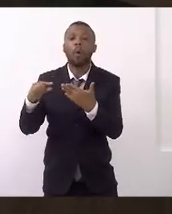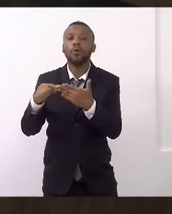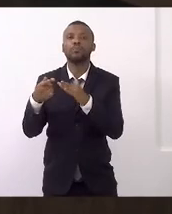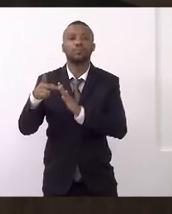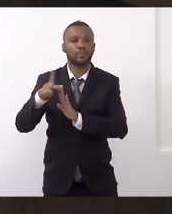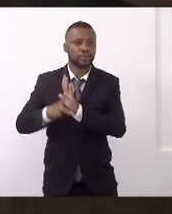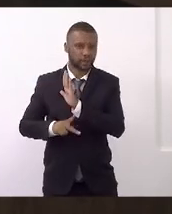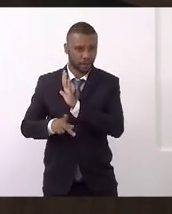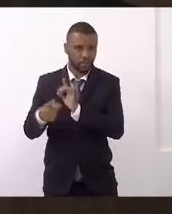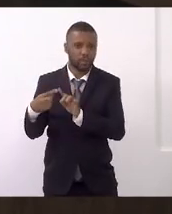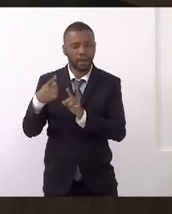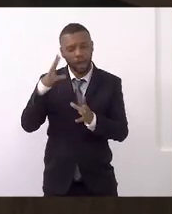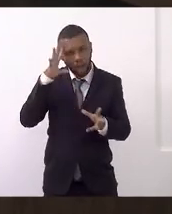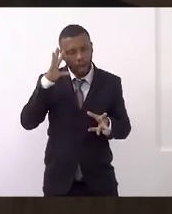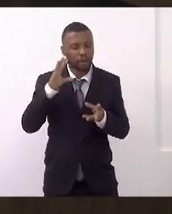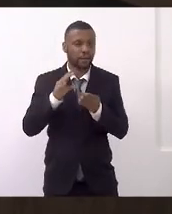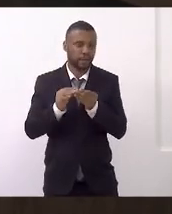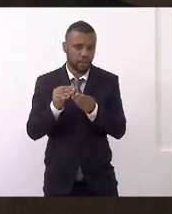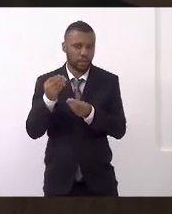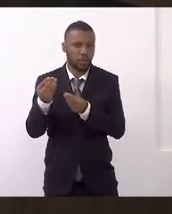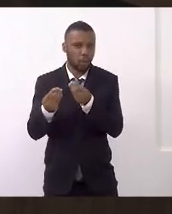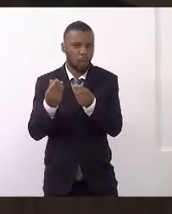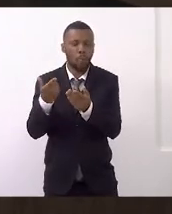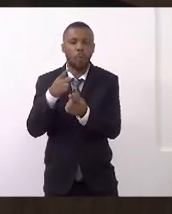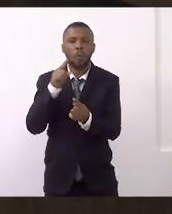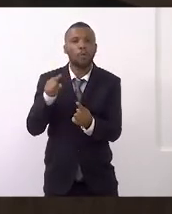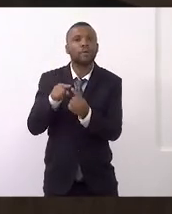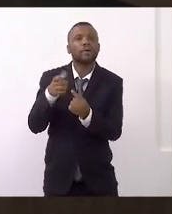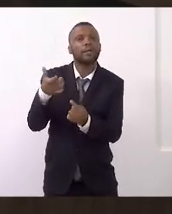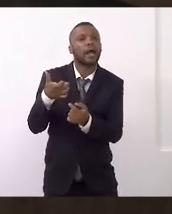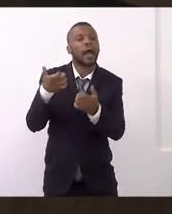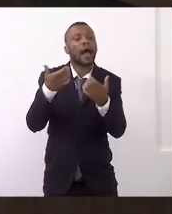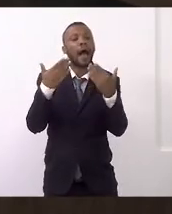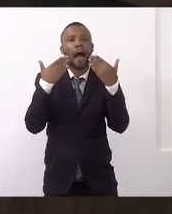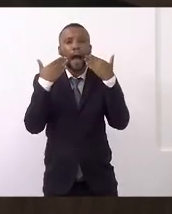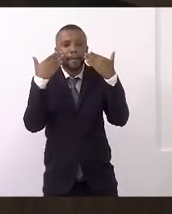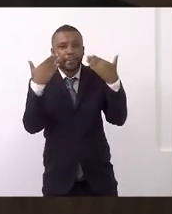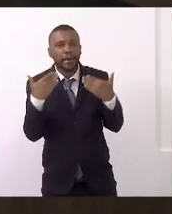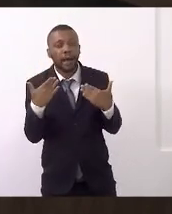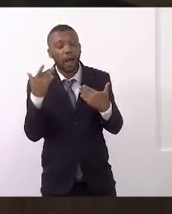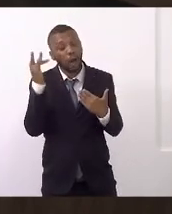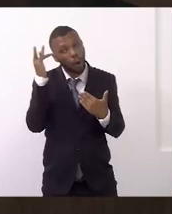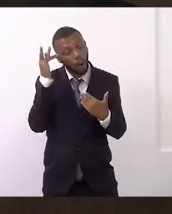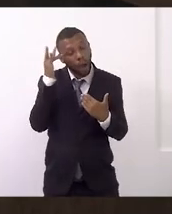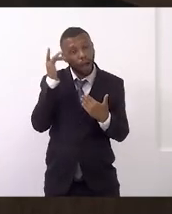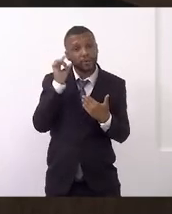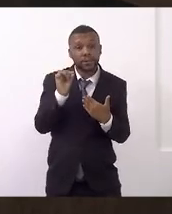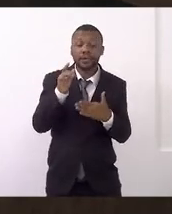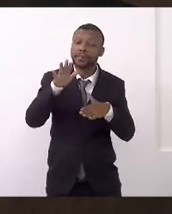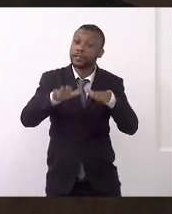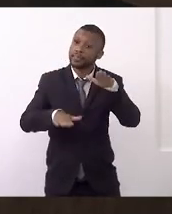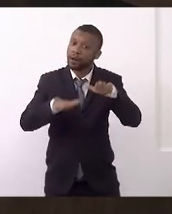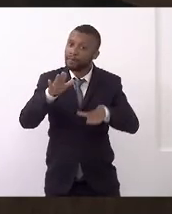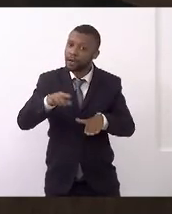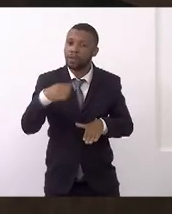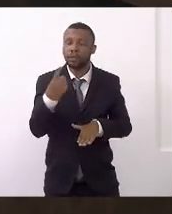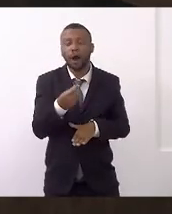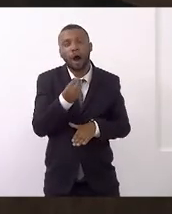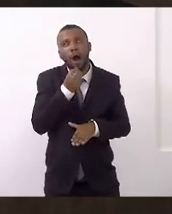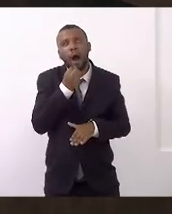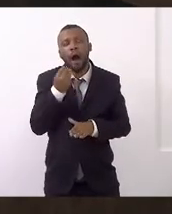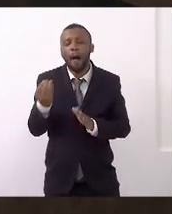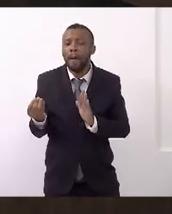que por mais que eu entenda o sentido do que ele quer apresentar, eu acho que talvez a gente devesse colocar